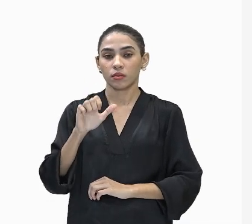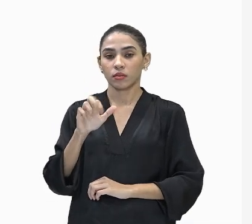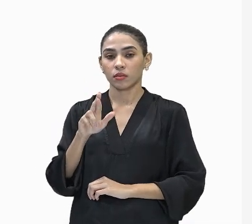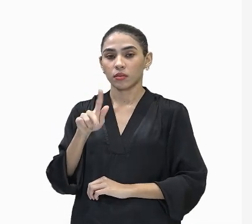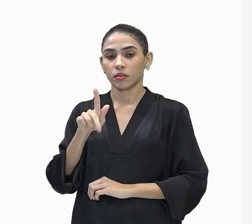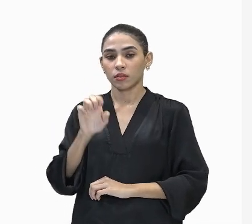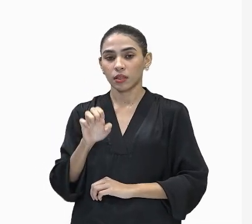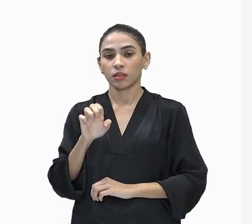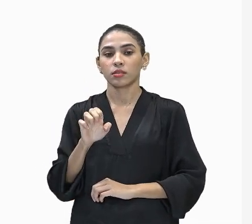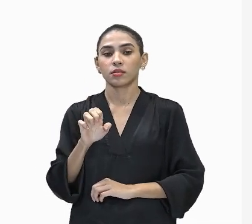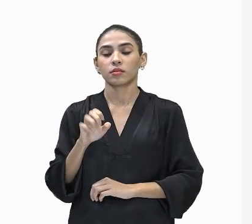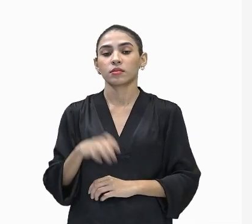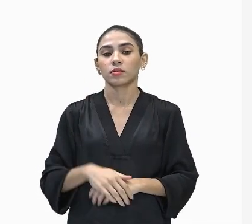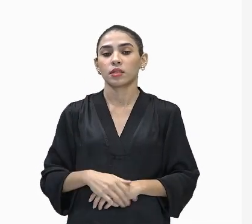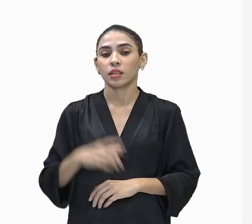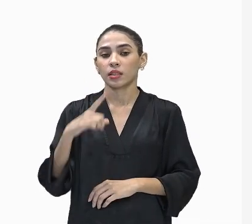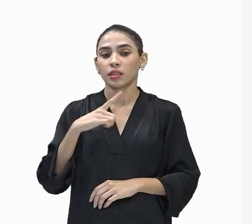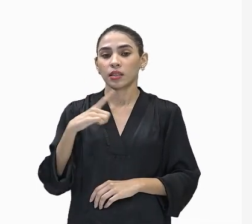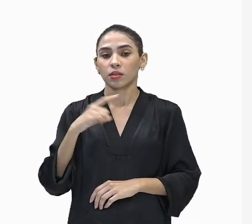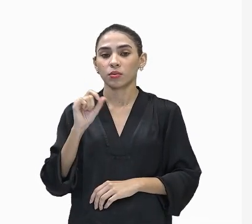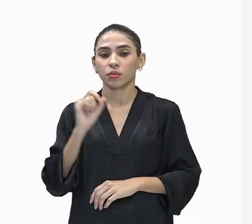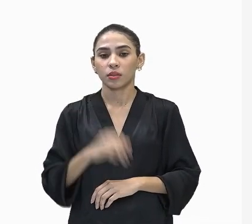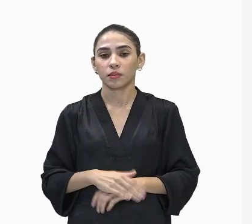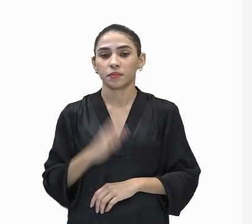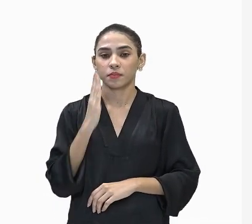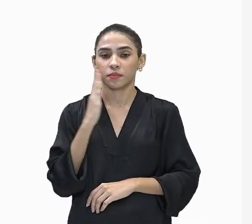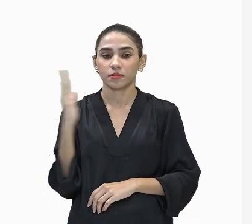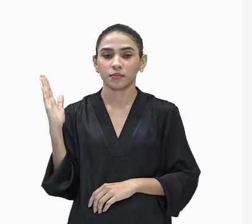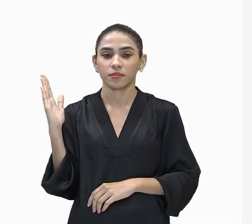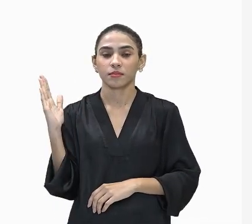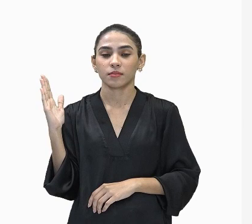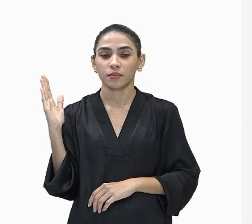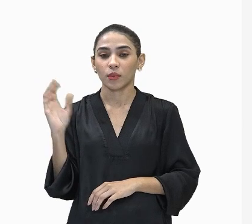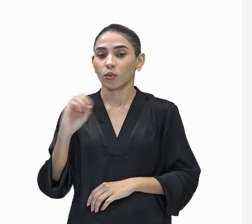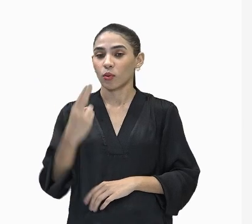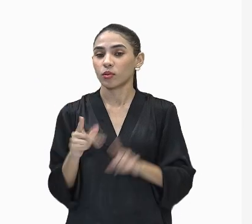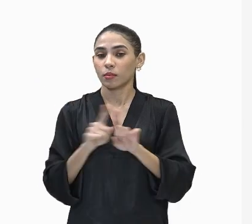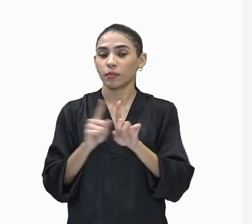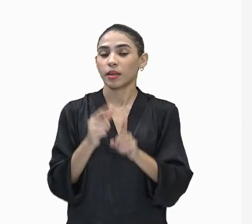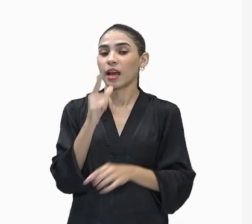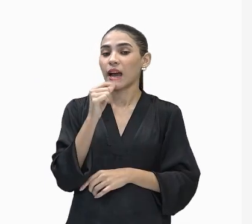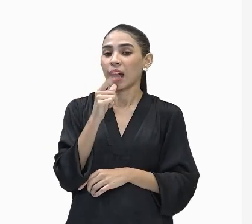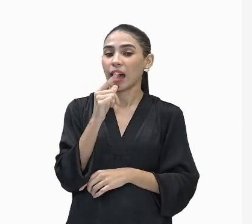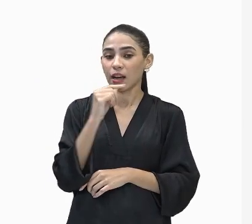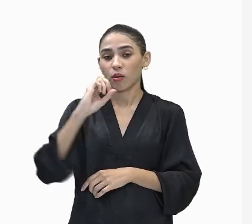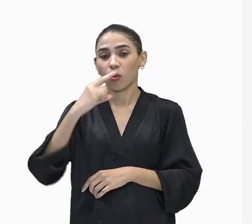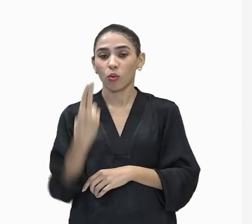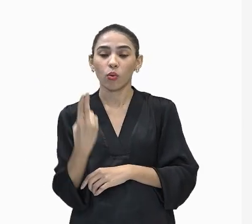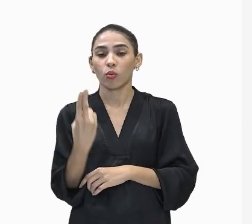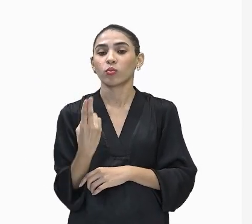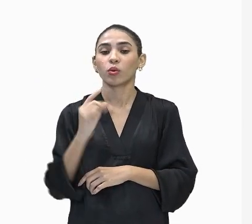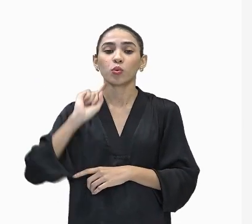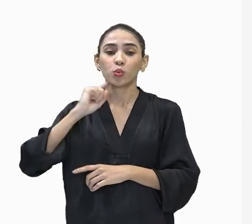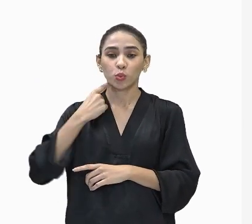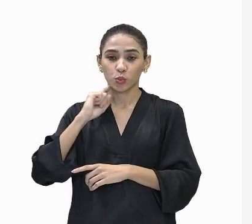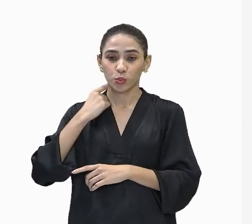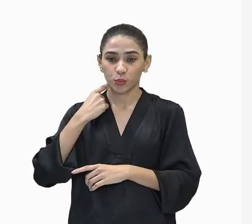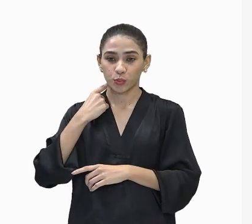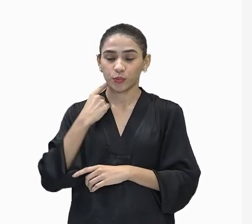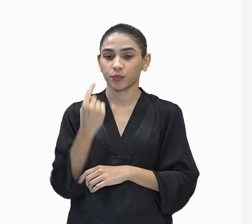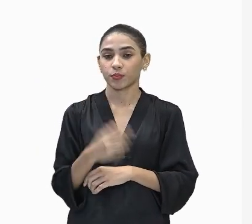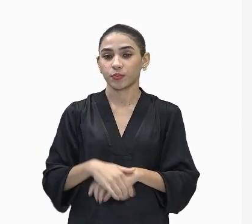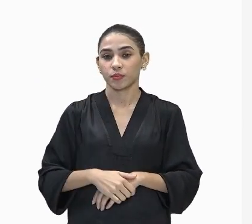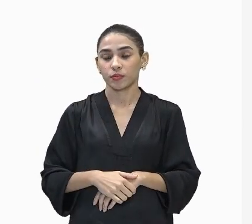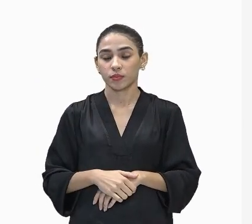contaminação fecal oral direta ou pela ingestão de água ou alimentos contaminados